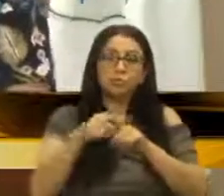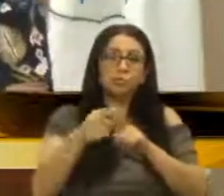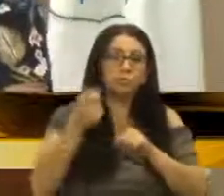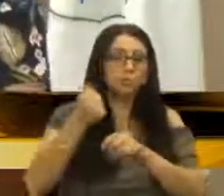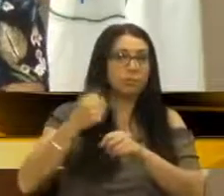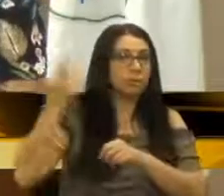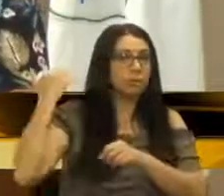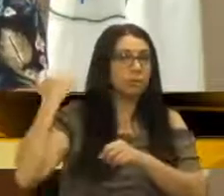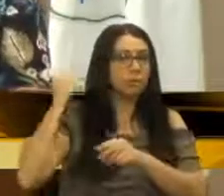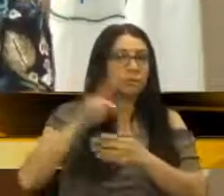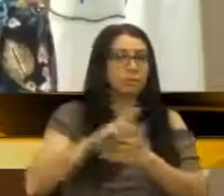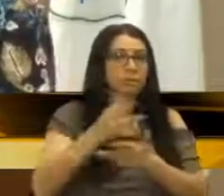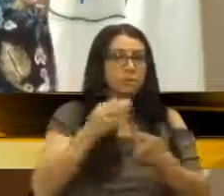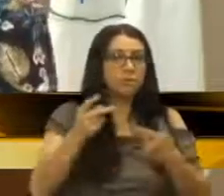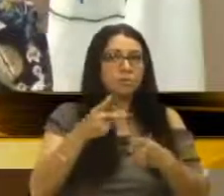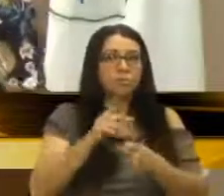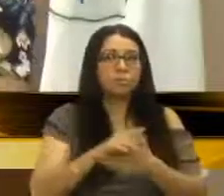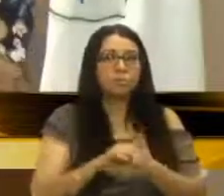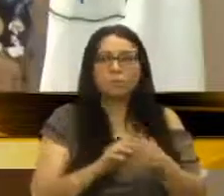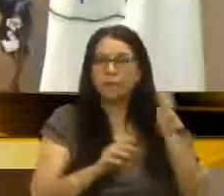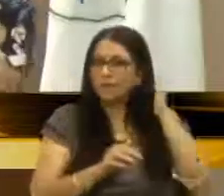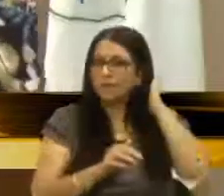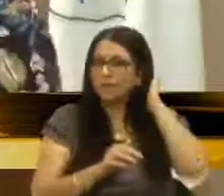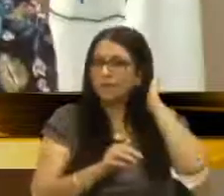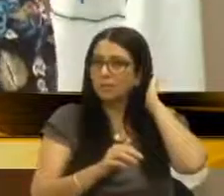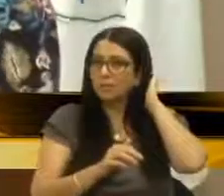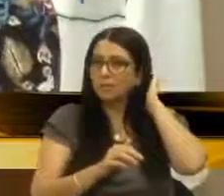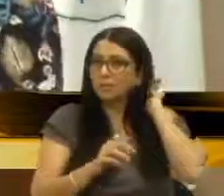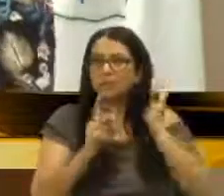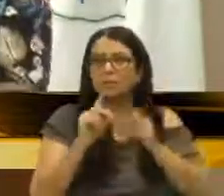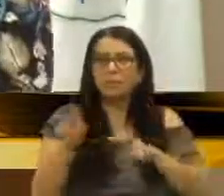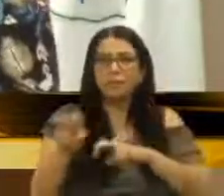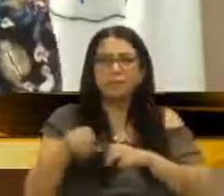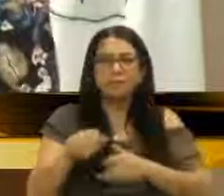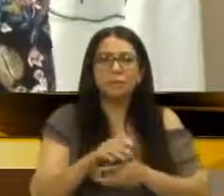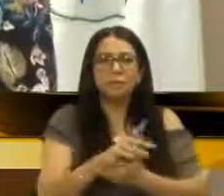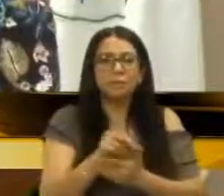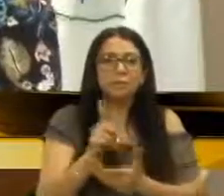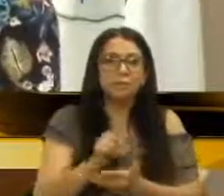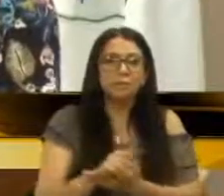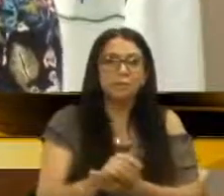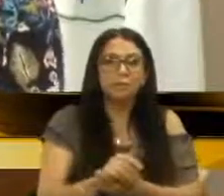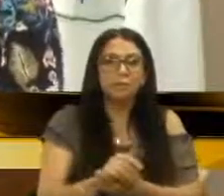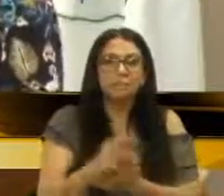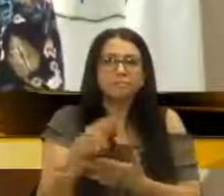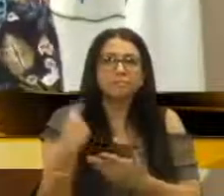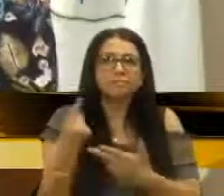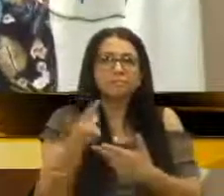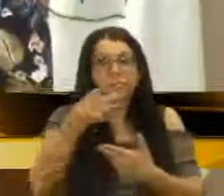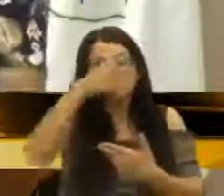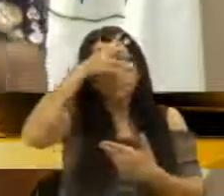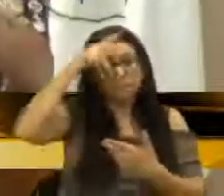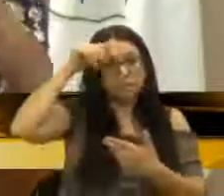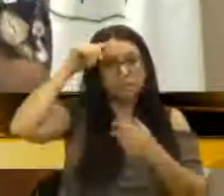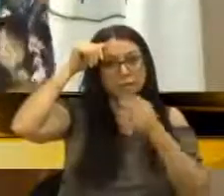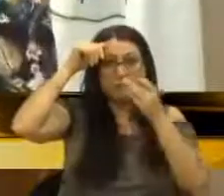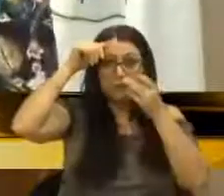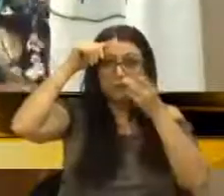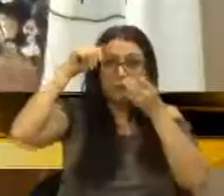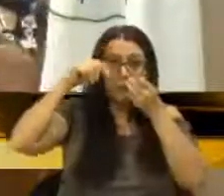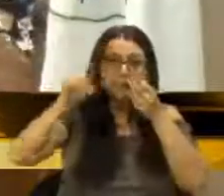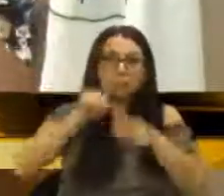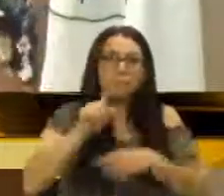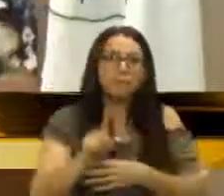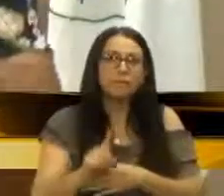então tem muito a fazer ainda no nosso meio rural e muito então o executivo caxiense junto com